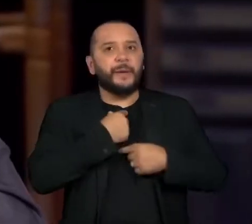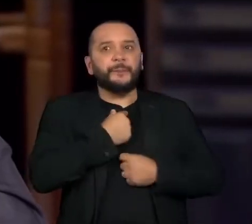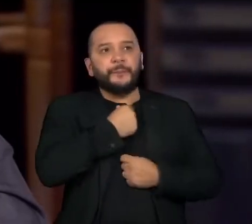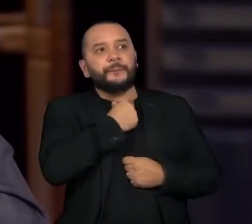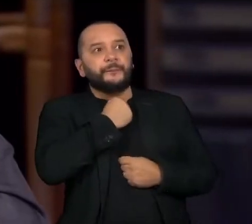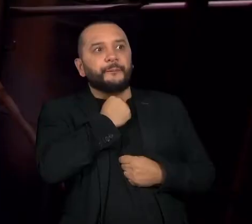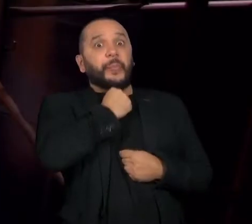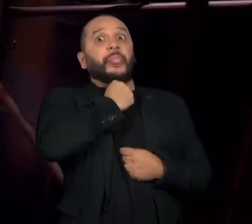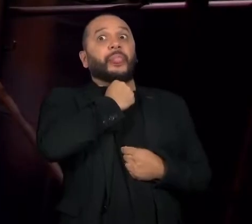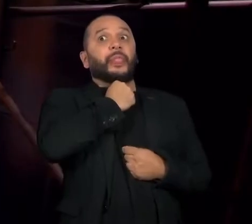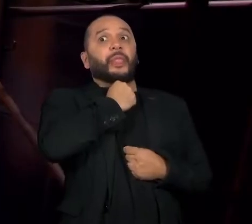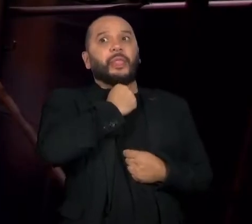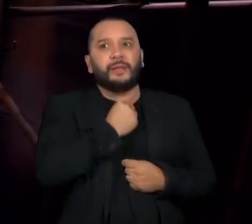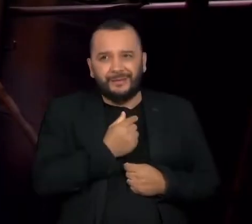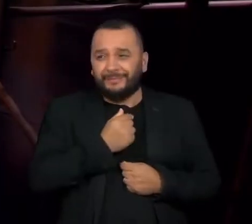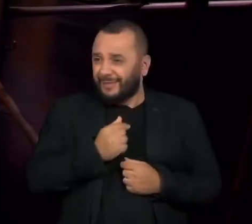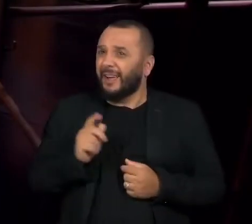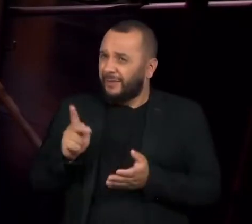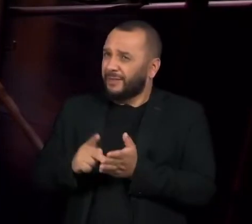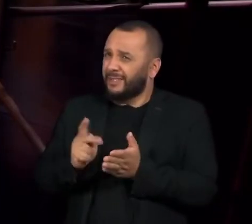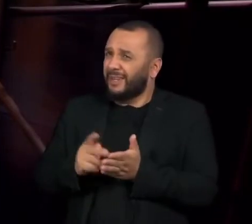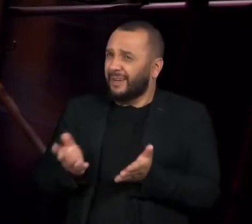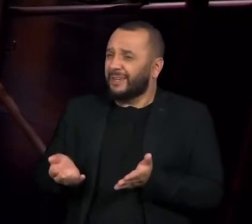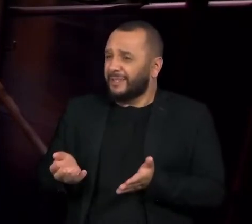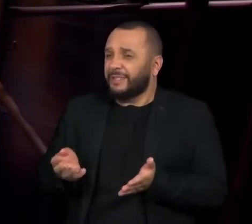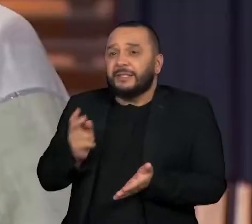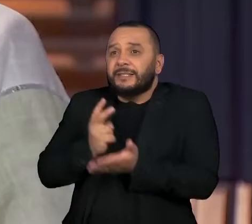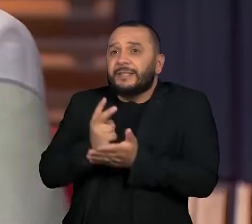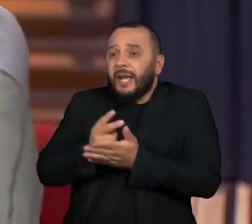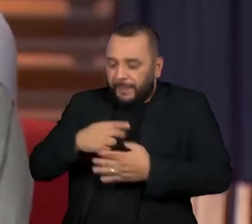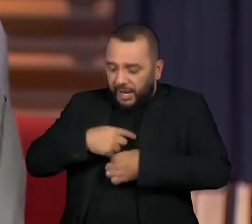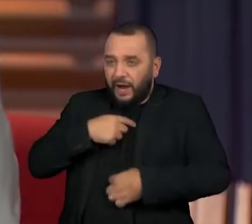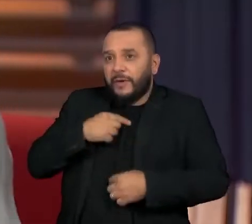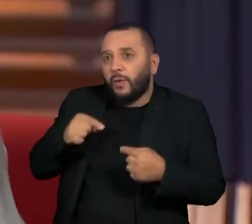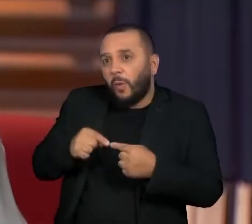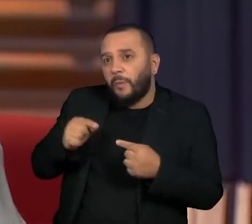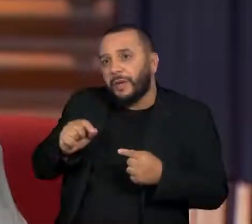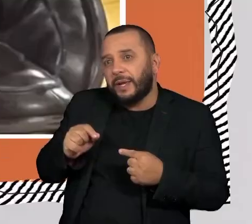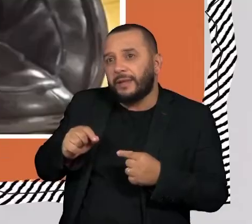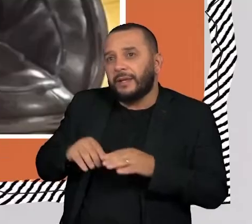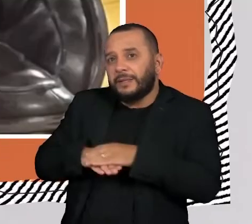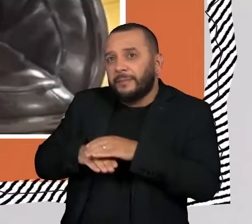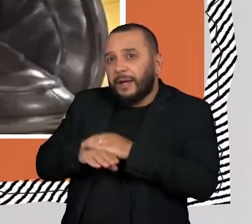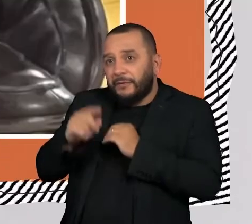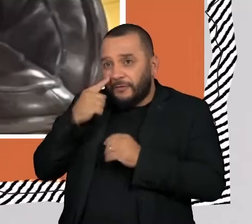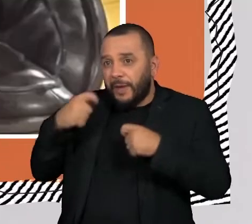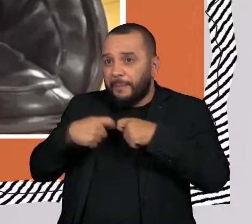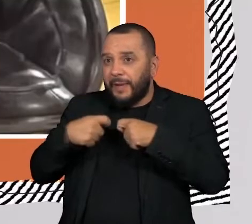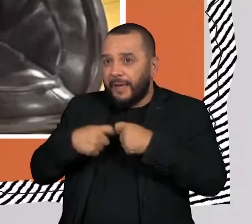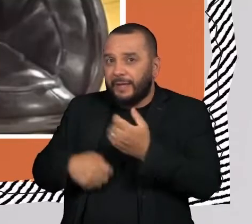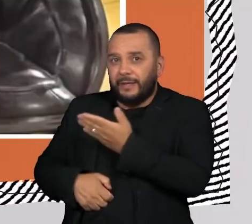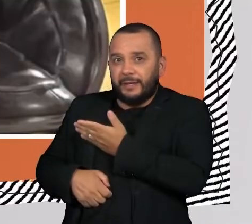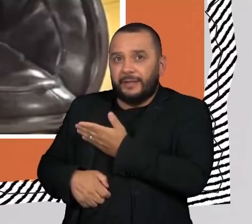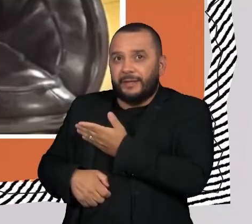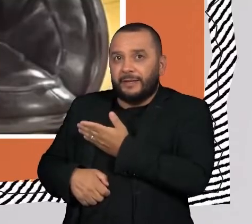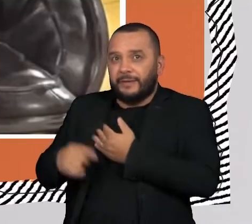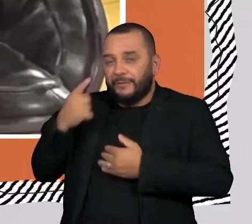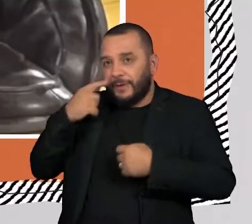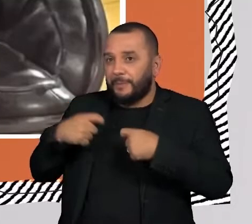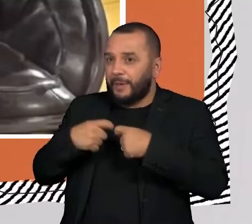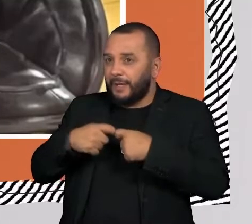é não sei se a gravata mas eu a gente combinando com sapato e as meias dele a meinha lá com bolinhas